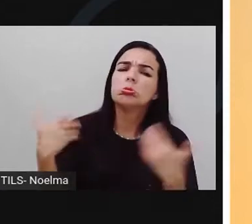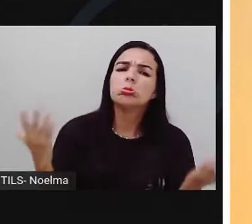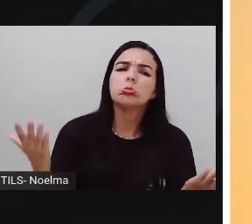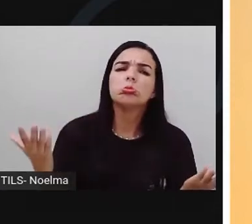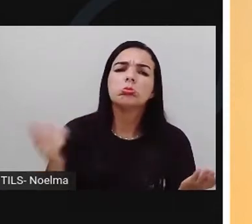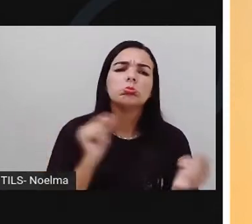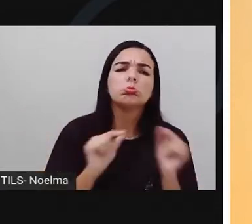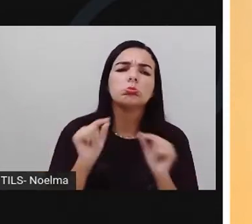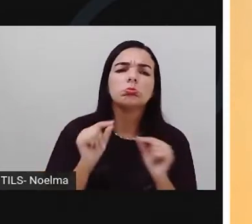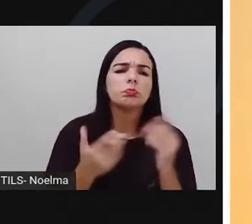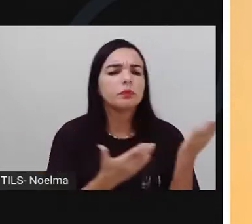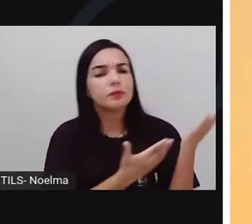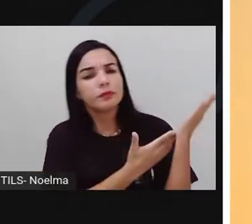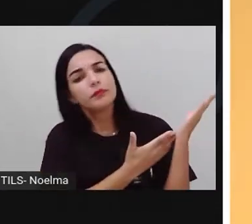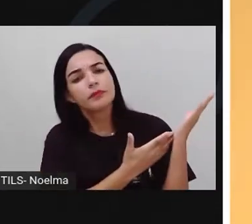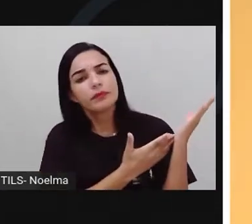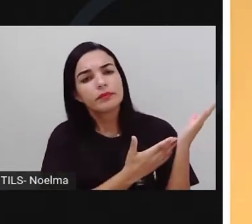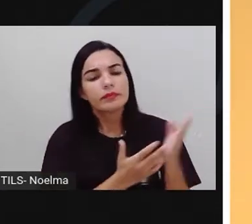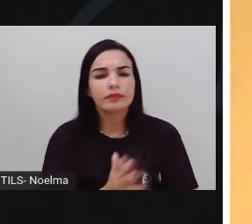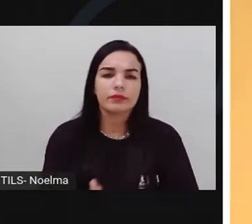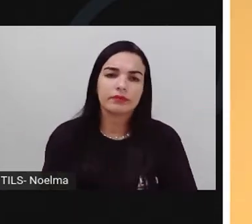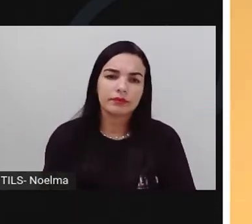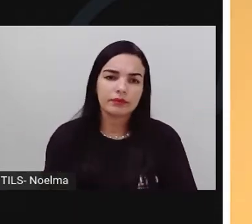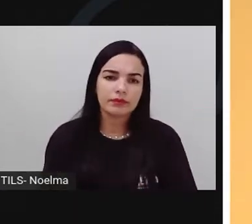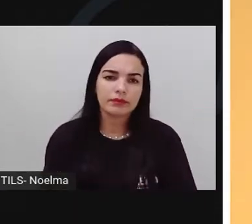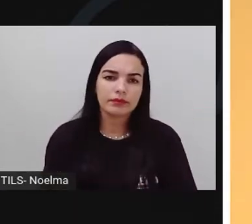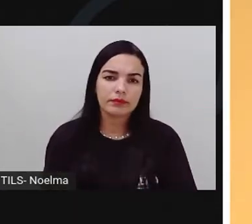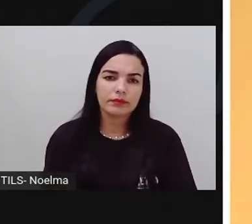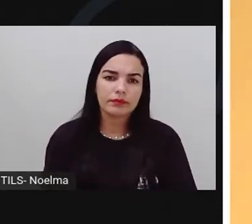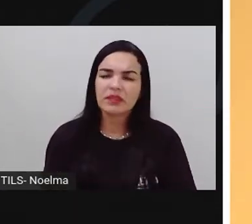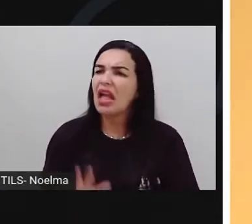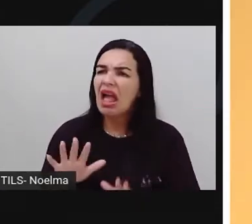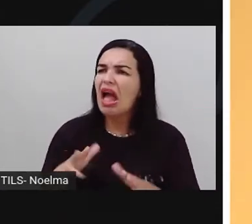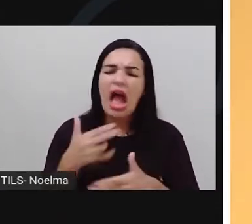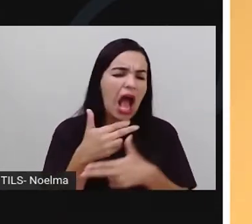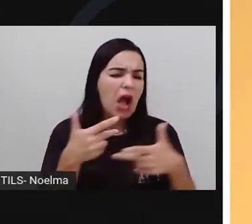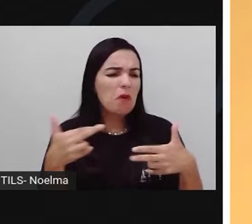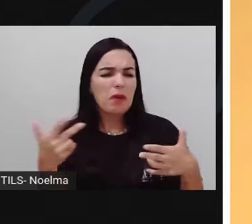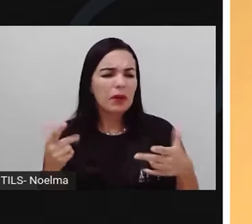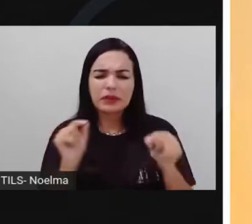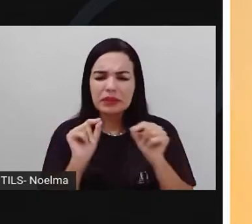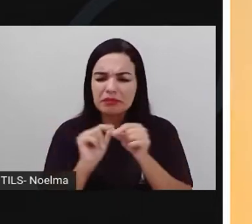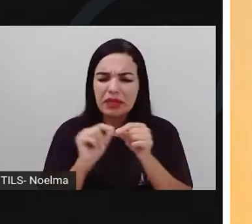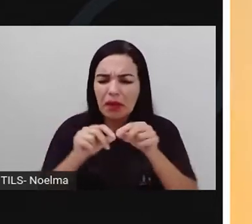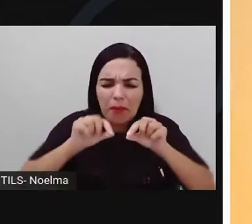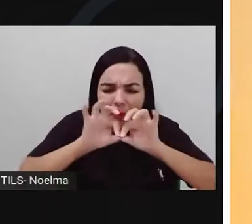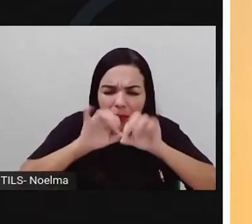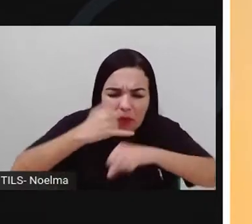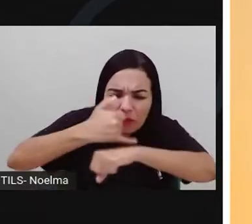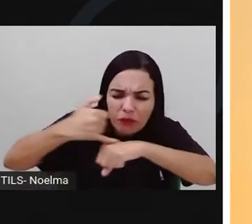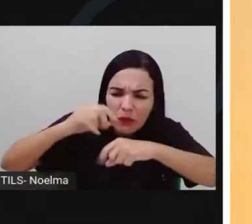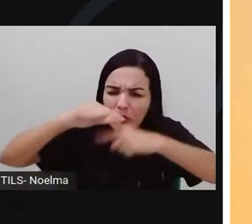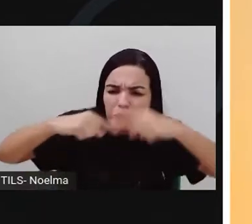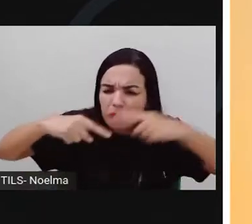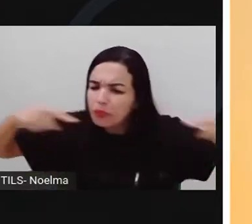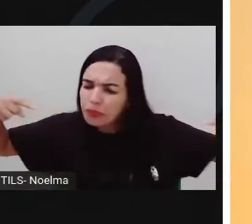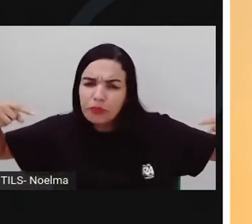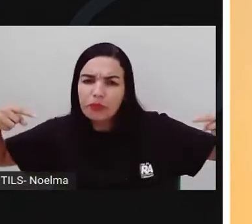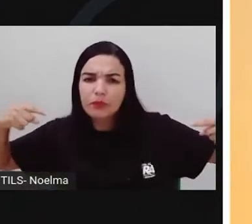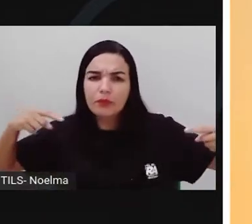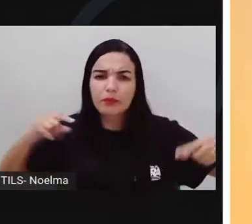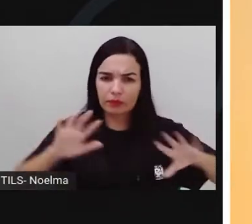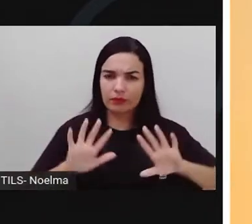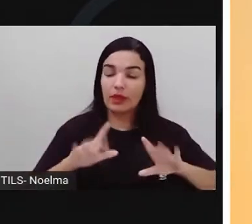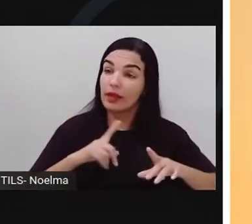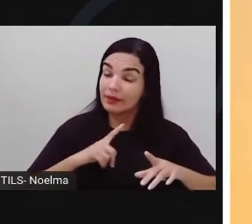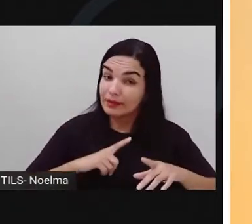me dizer o que é a corrente elétrica? É alguma coisa que passa dentro dos cabos. Sim, mas a corrente elétrica não passa só por